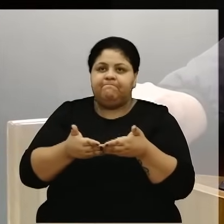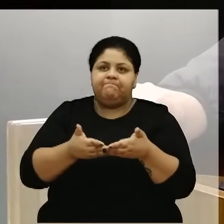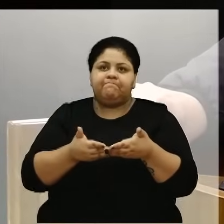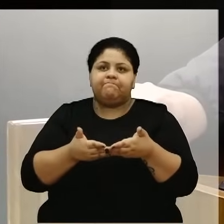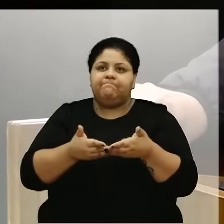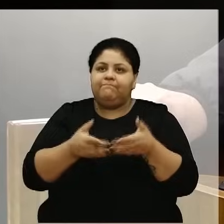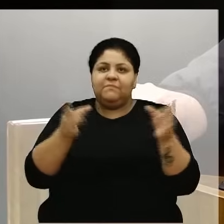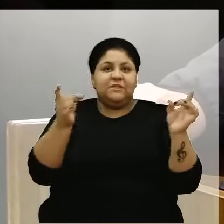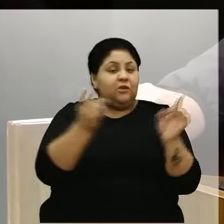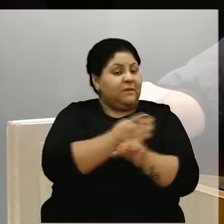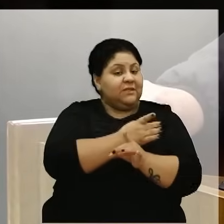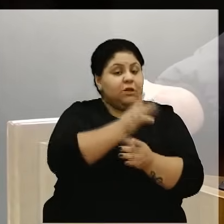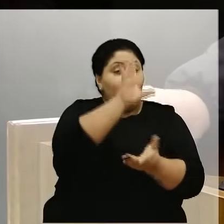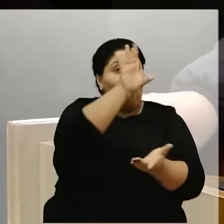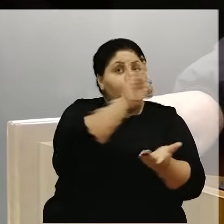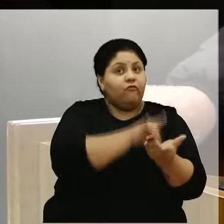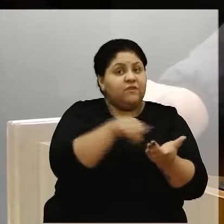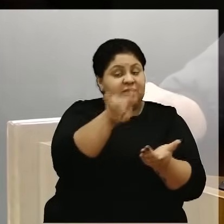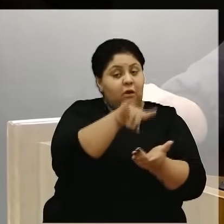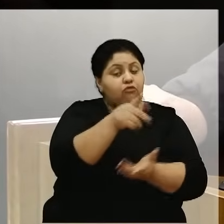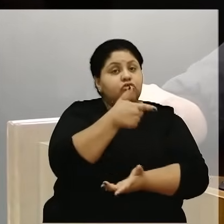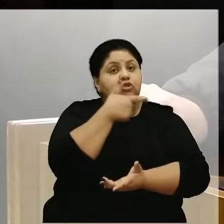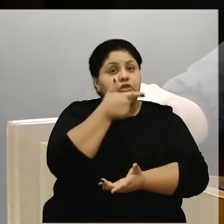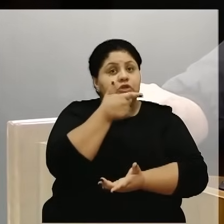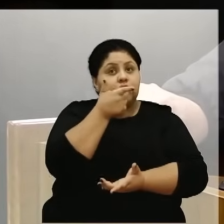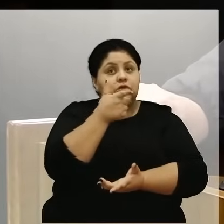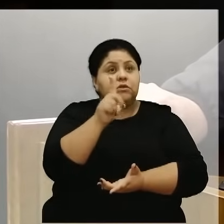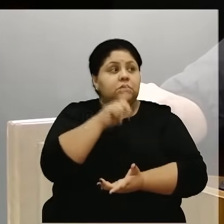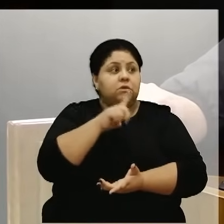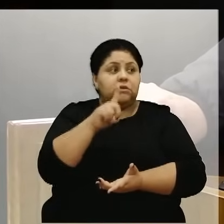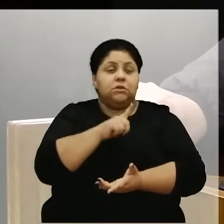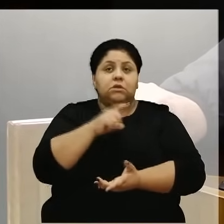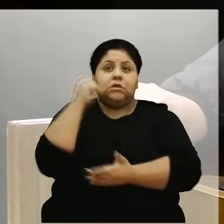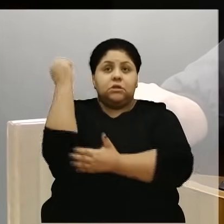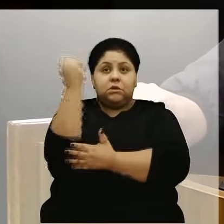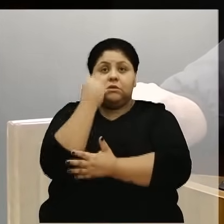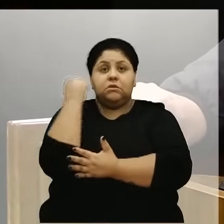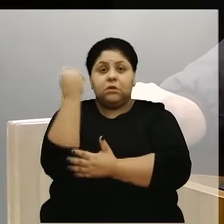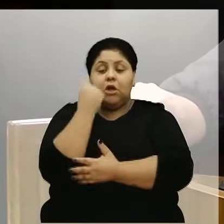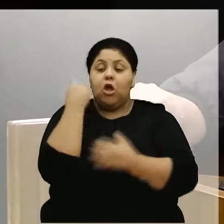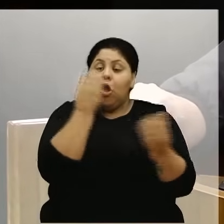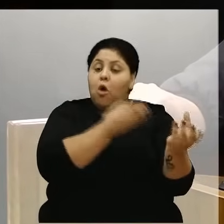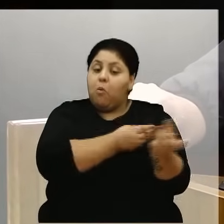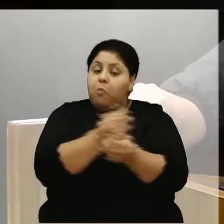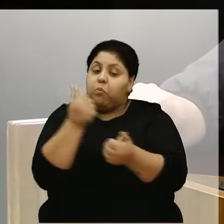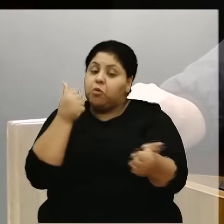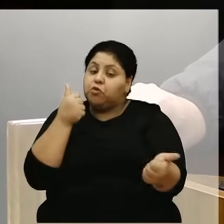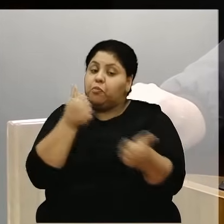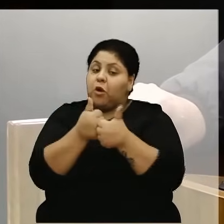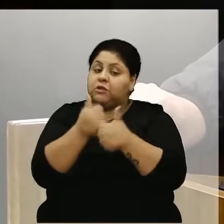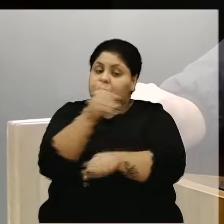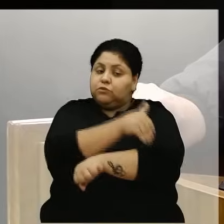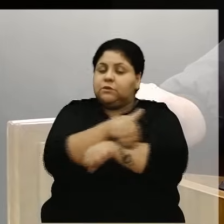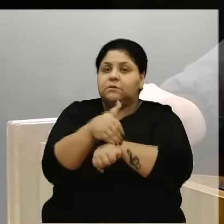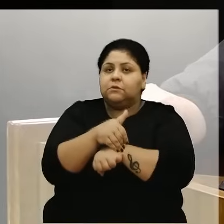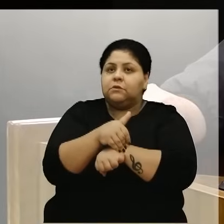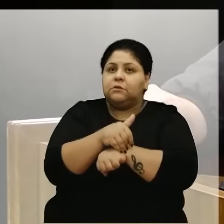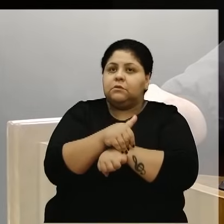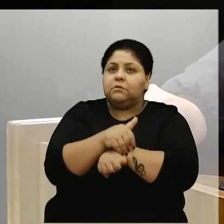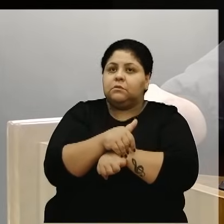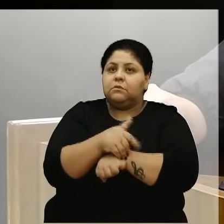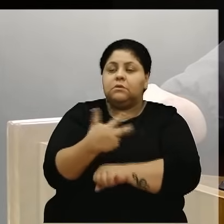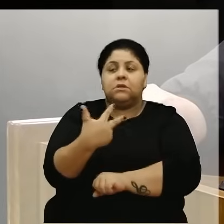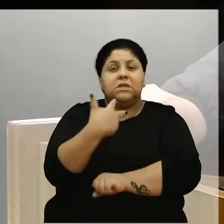uma solução definitiva, como a gente falou, e nós ainda temos um agravante que a gente está muito próximo da rodovia, e a gente não